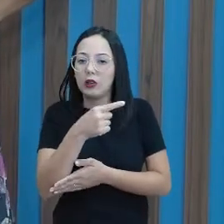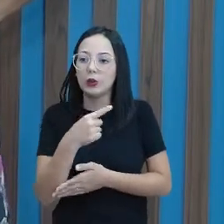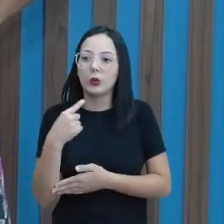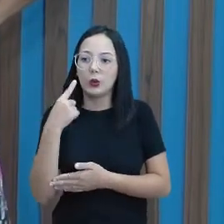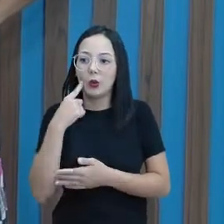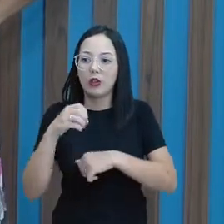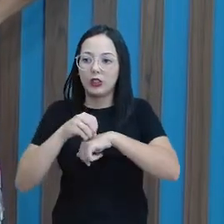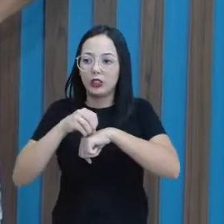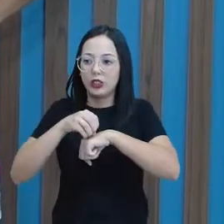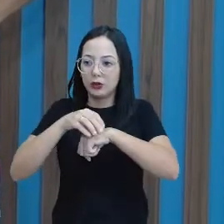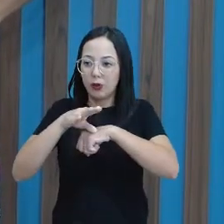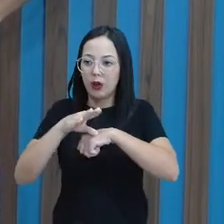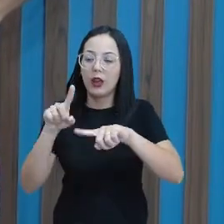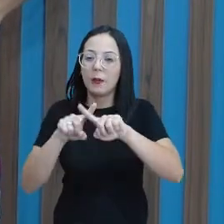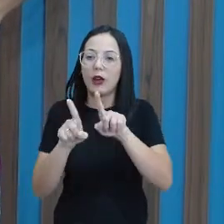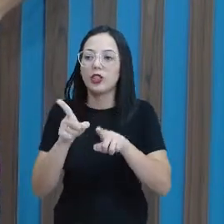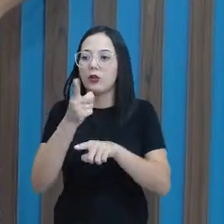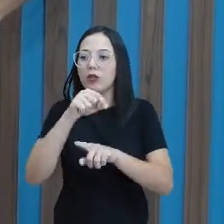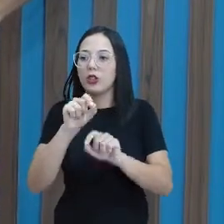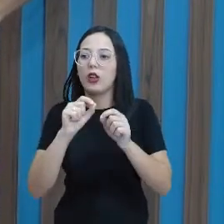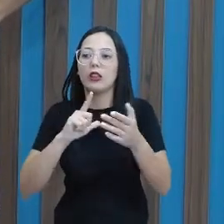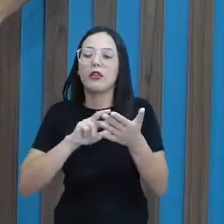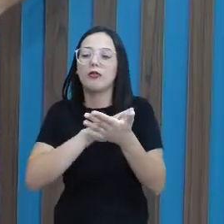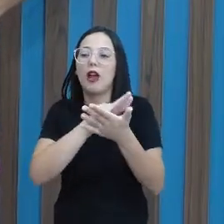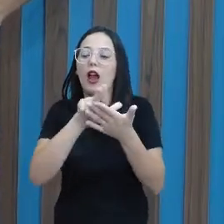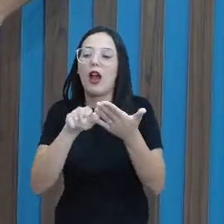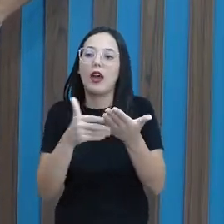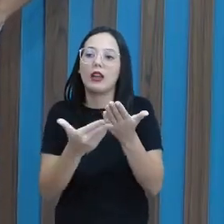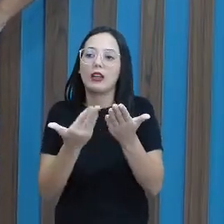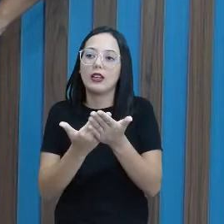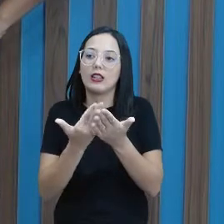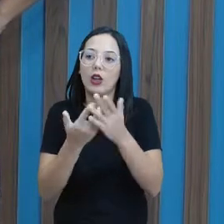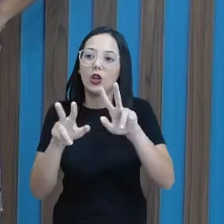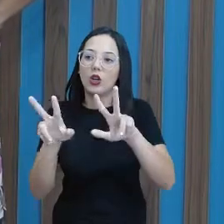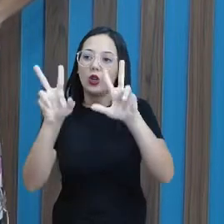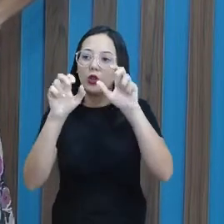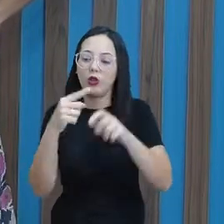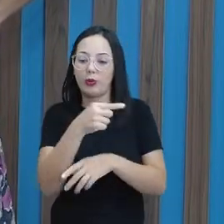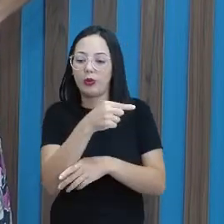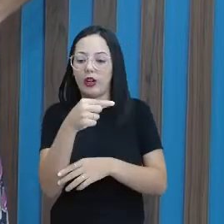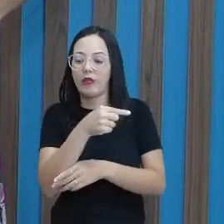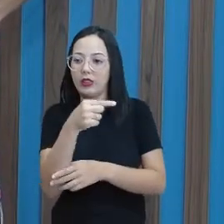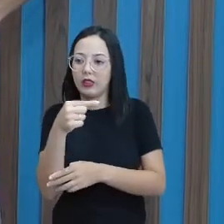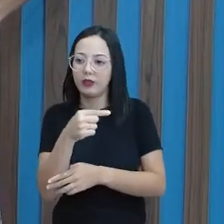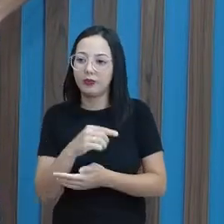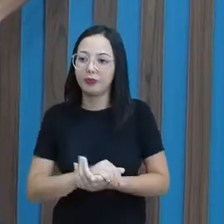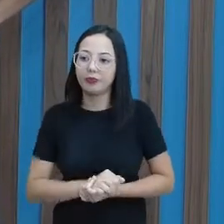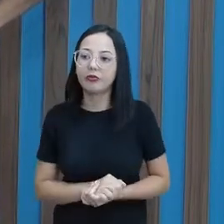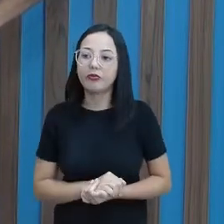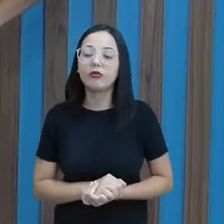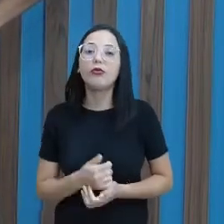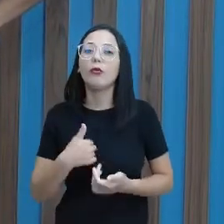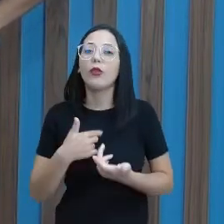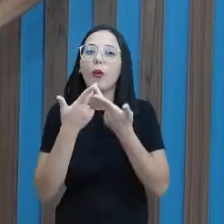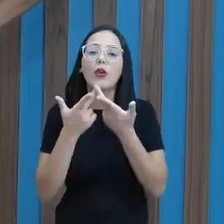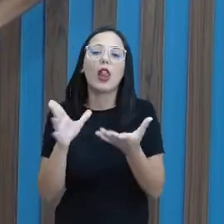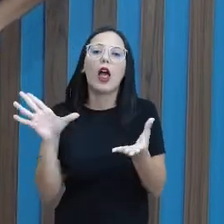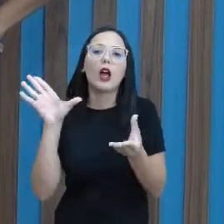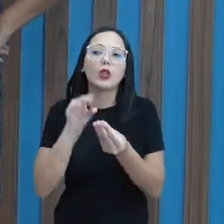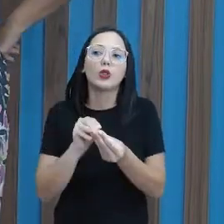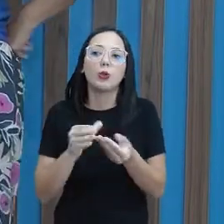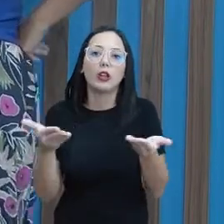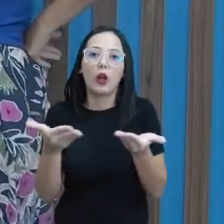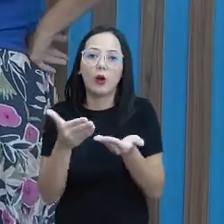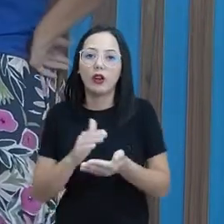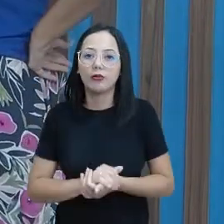dar um spoiler aqui, mas vocês vão ter várias aulas especificamente sobre ultraversão. Então, eu vou aqui falar de maneira bem sucinta, tá?